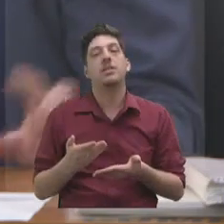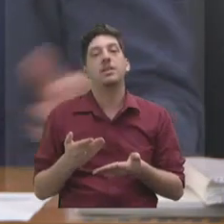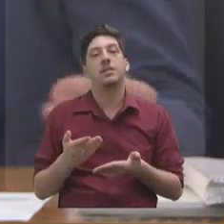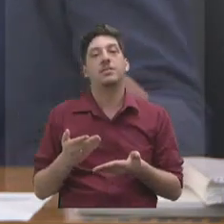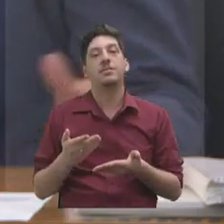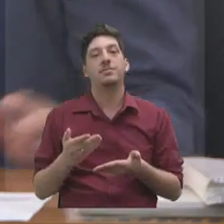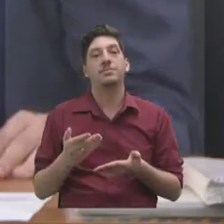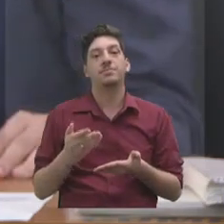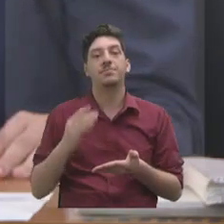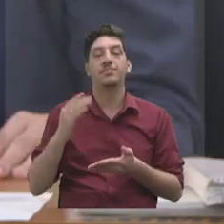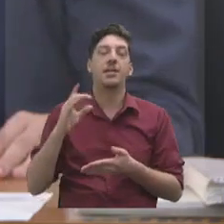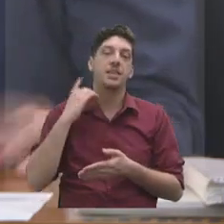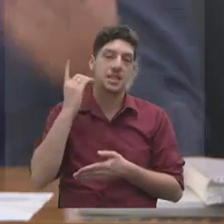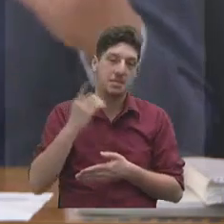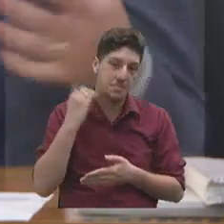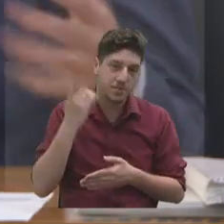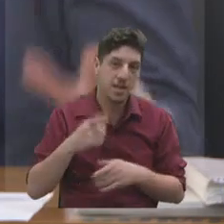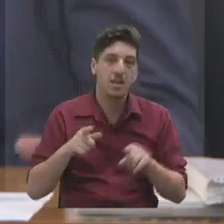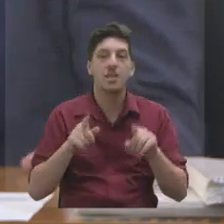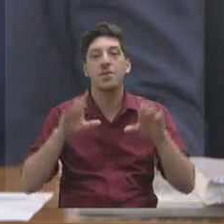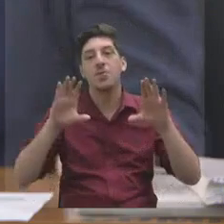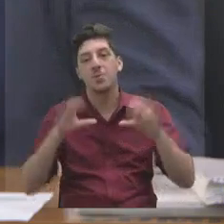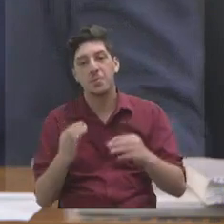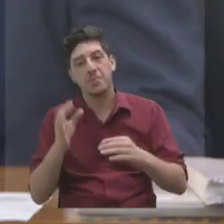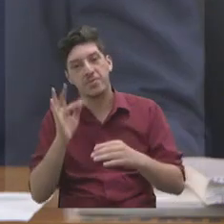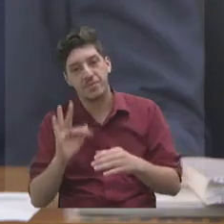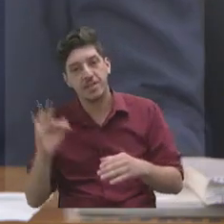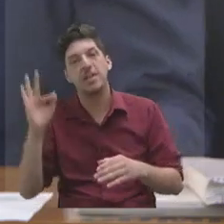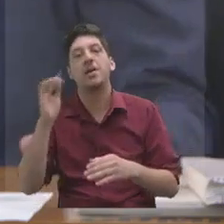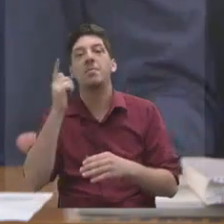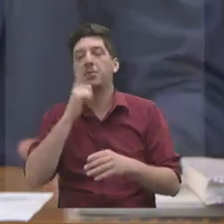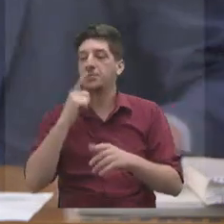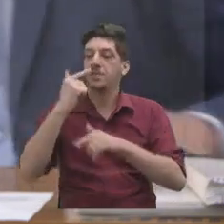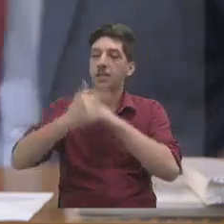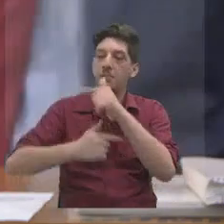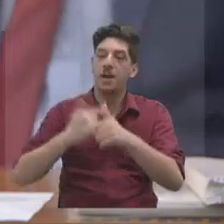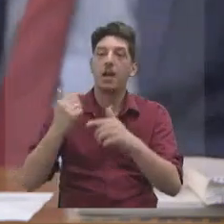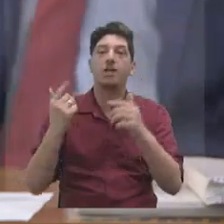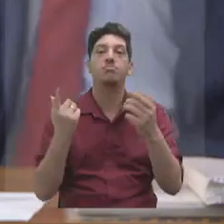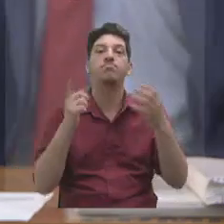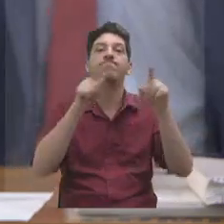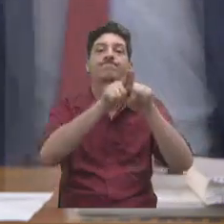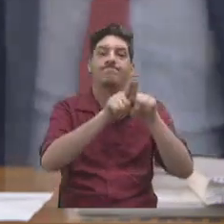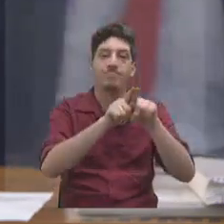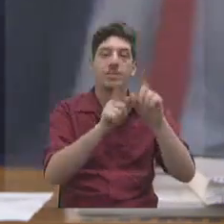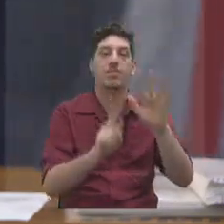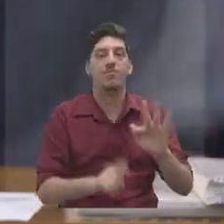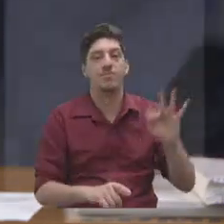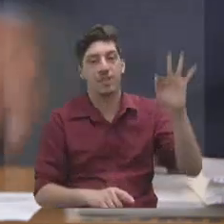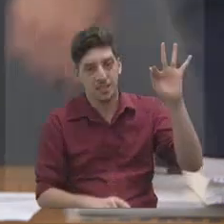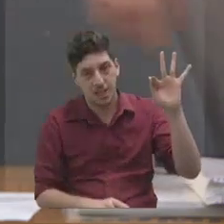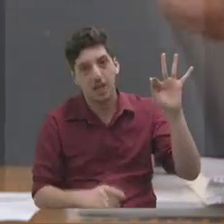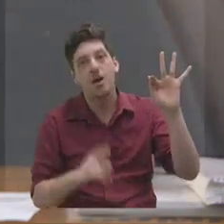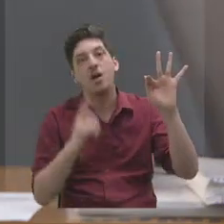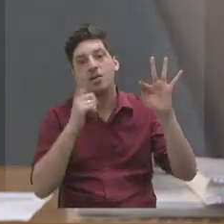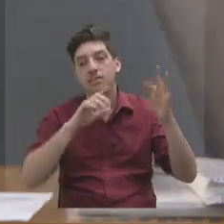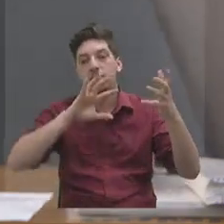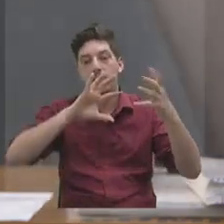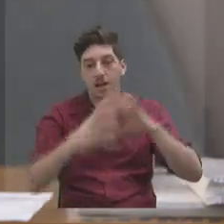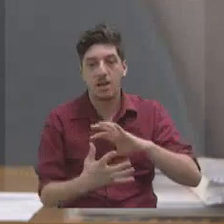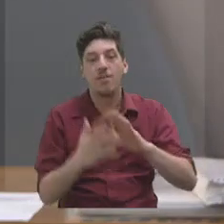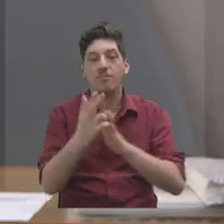o nosso deputados para nossa bancada Federal né de atuarmos e conjuntamente com governo federal na discussão da Renovação né da ferrovia centro Atlântica